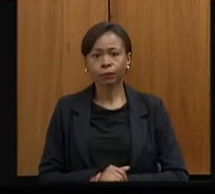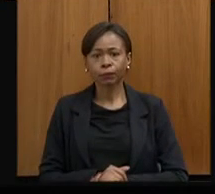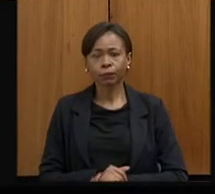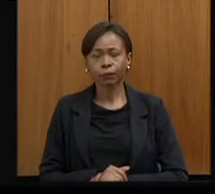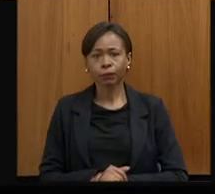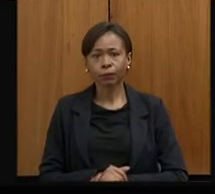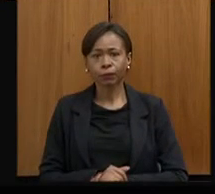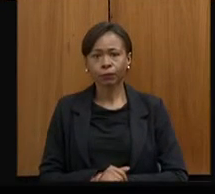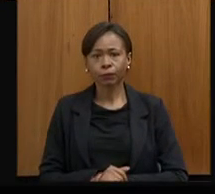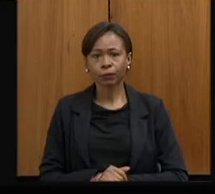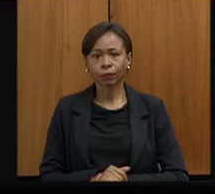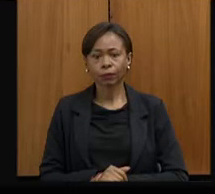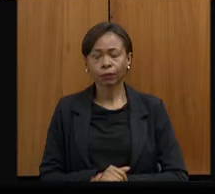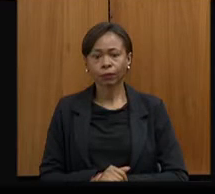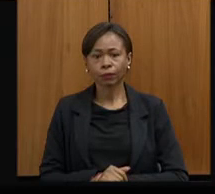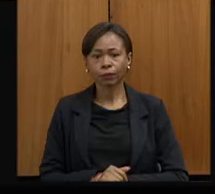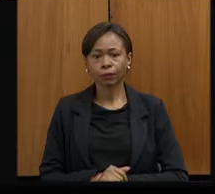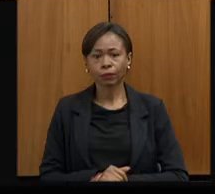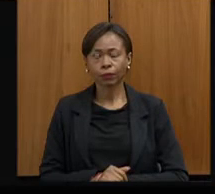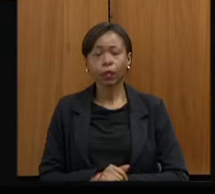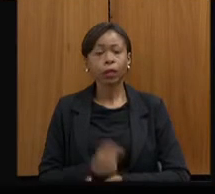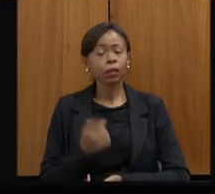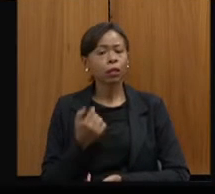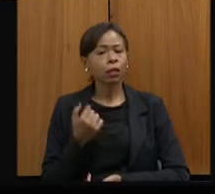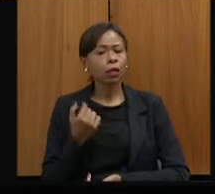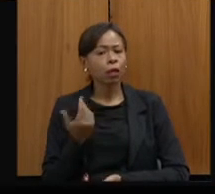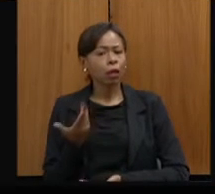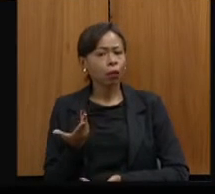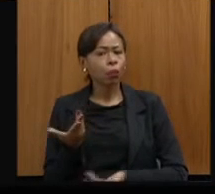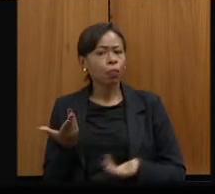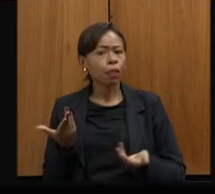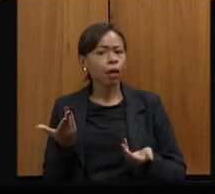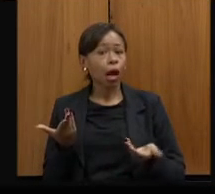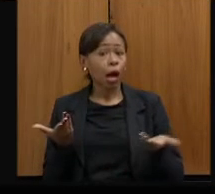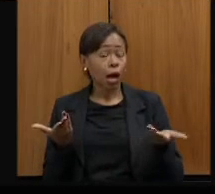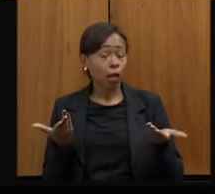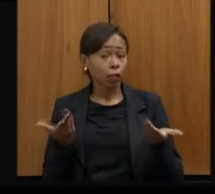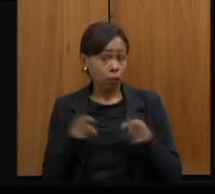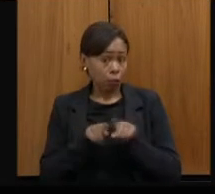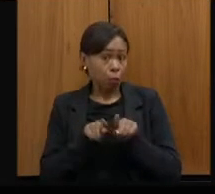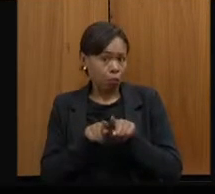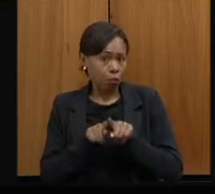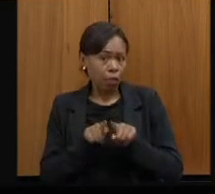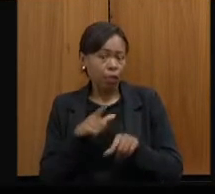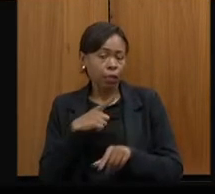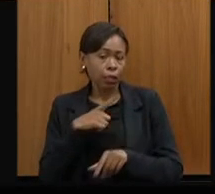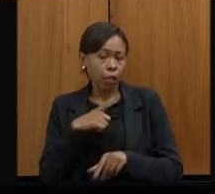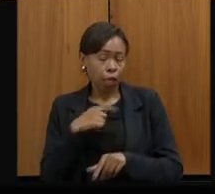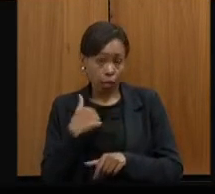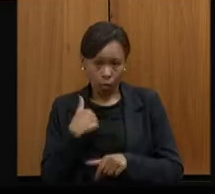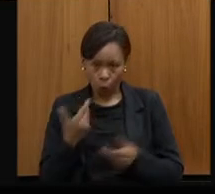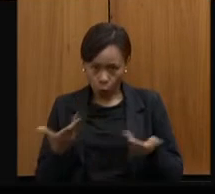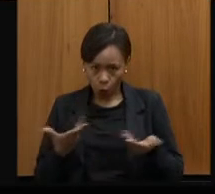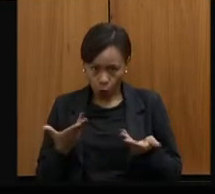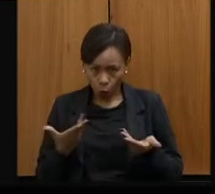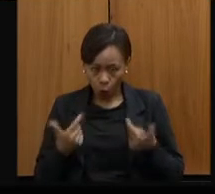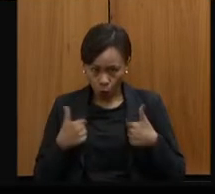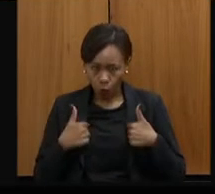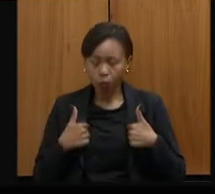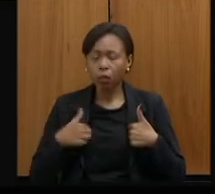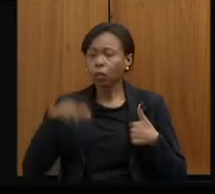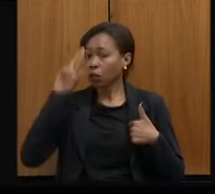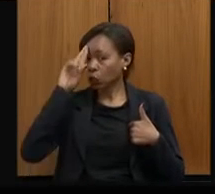Eu estava dizendo, eu passei agora para o lado prático também. Eu agora também, eu sou diretor